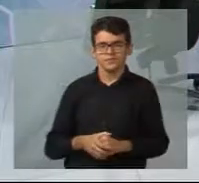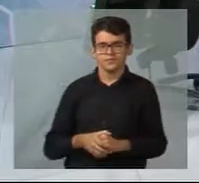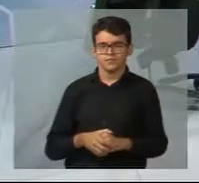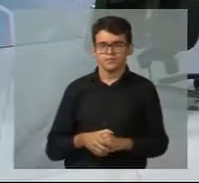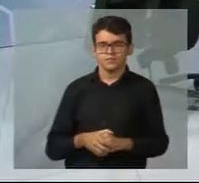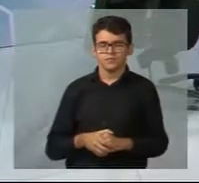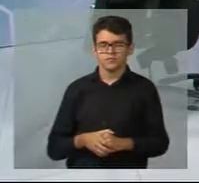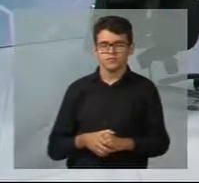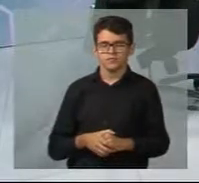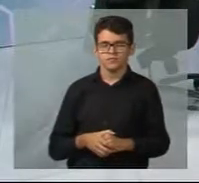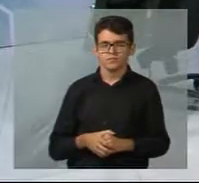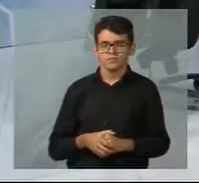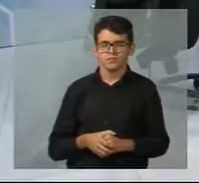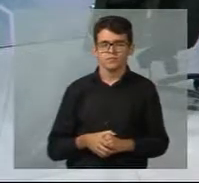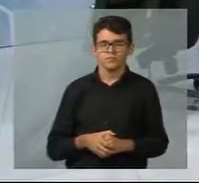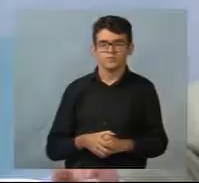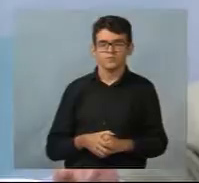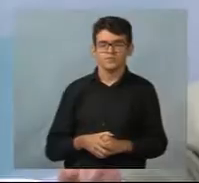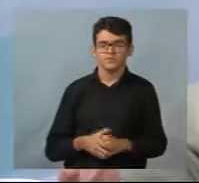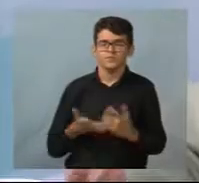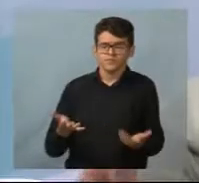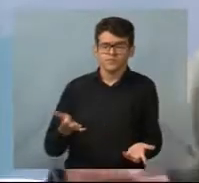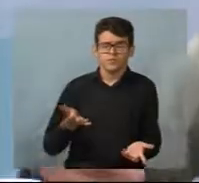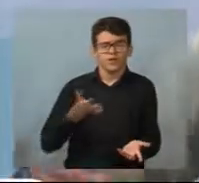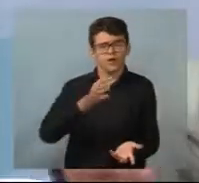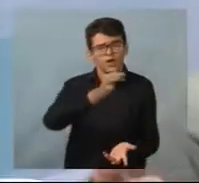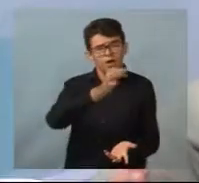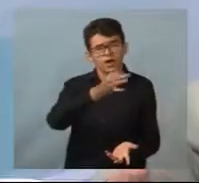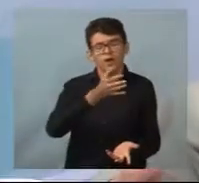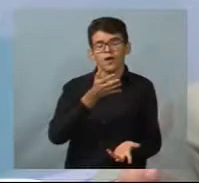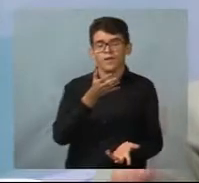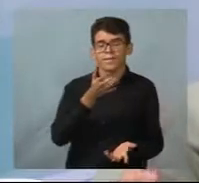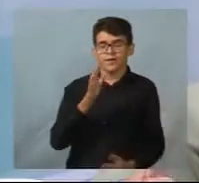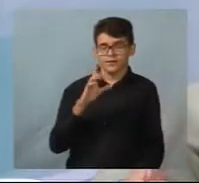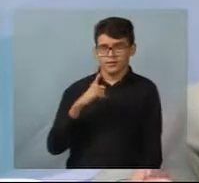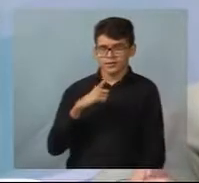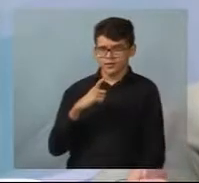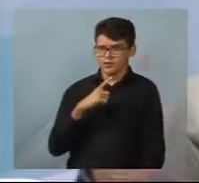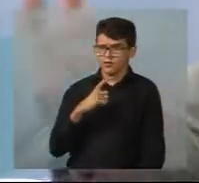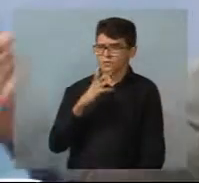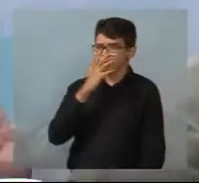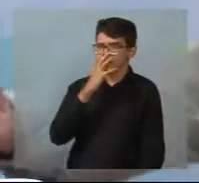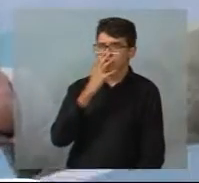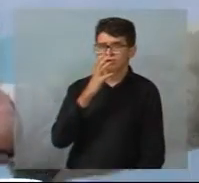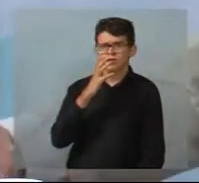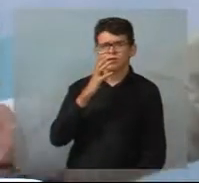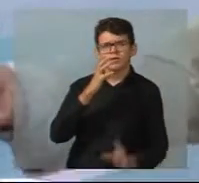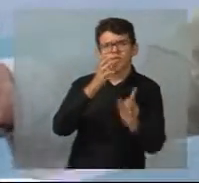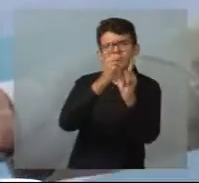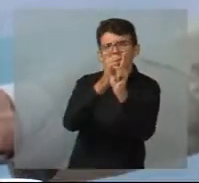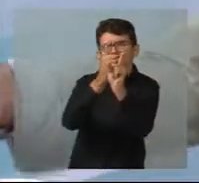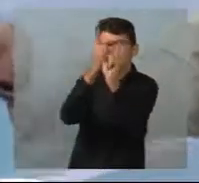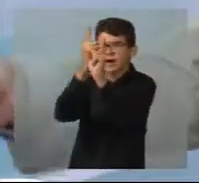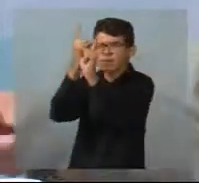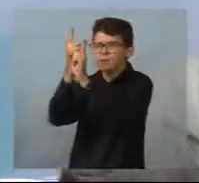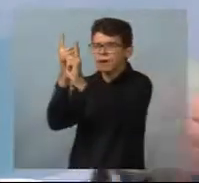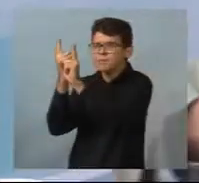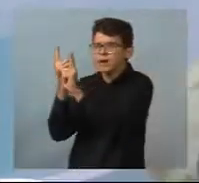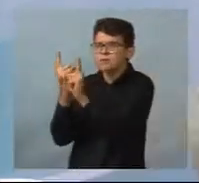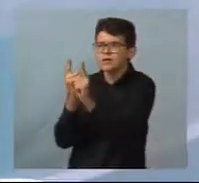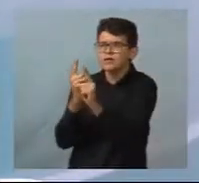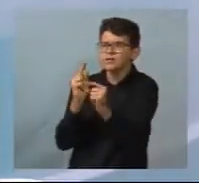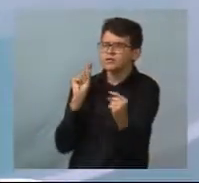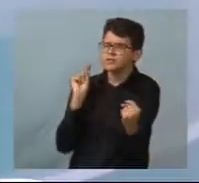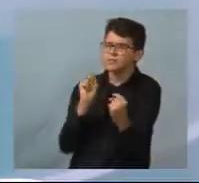ilação. Não, exatamente, mas quando você reúne uma quantidade muito grande, encontra lá na hora, no local do crime, um botão